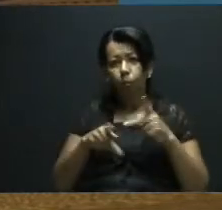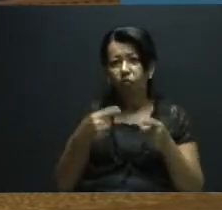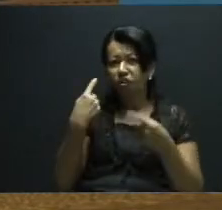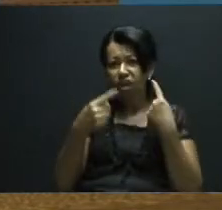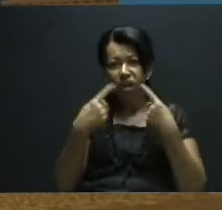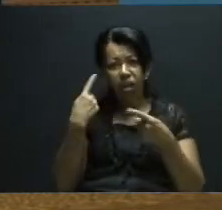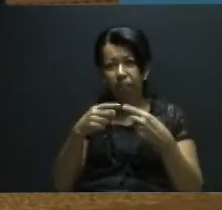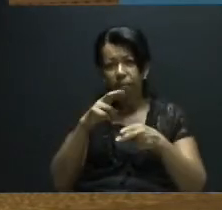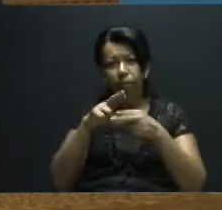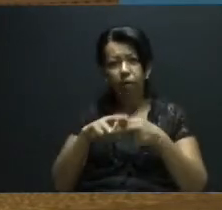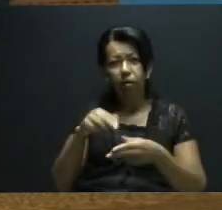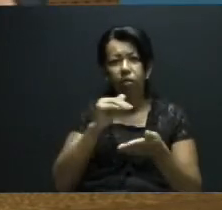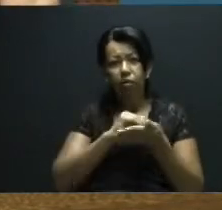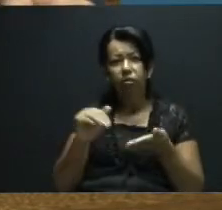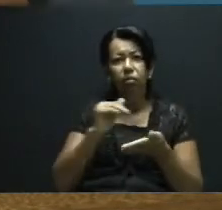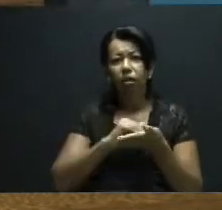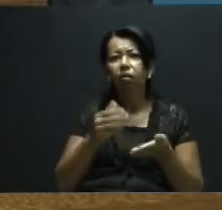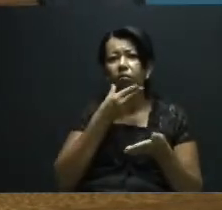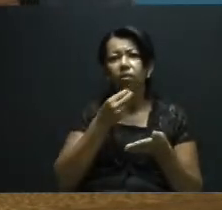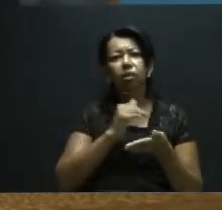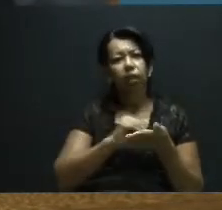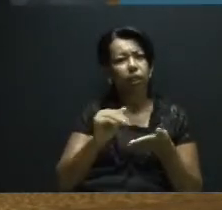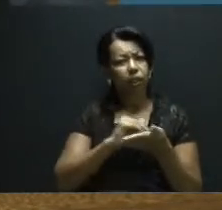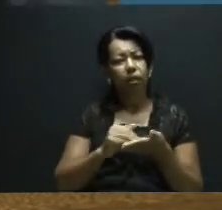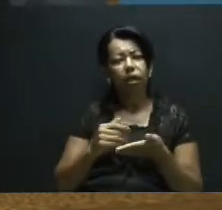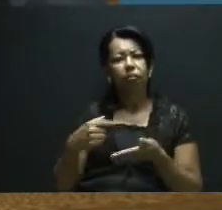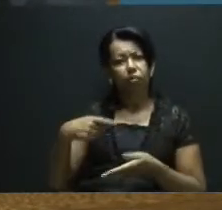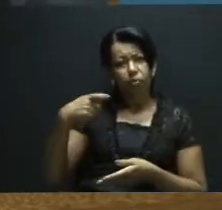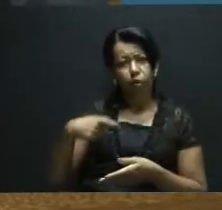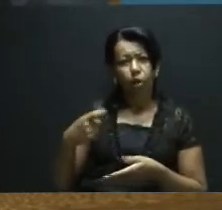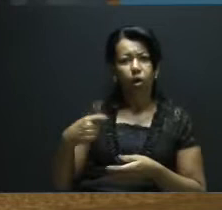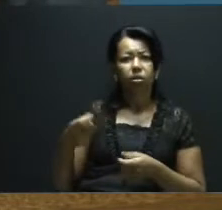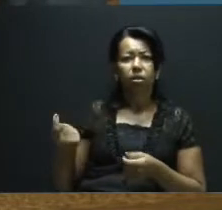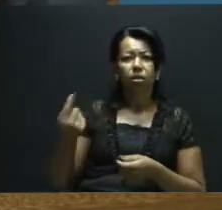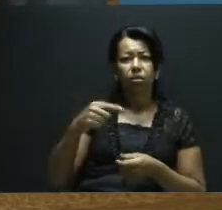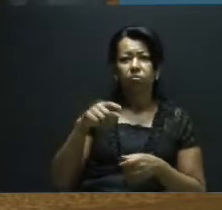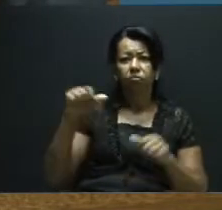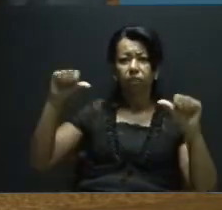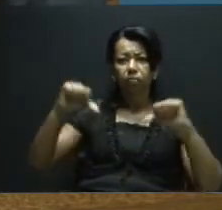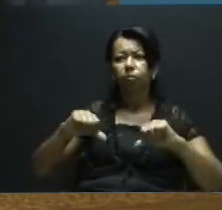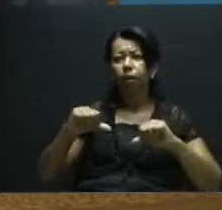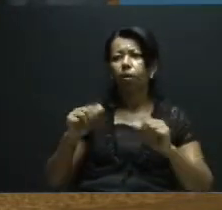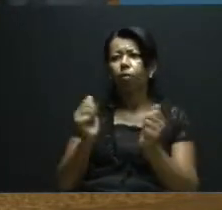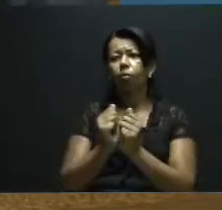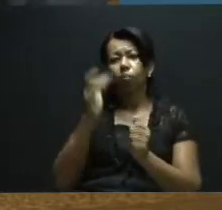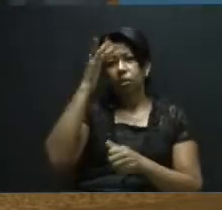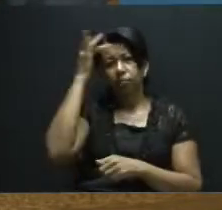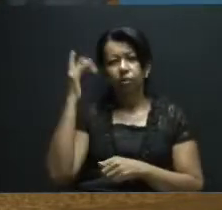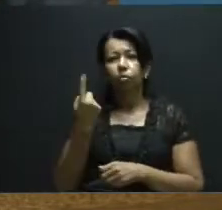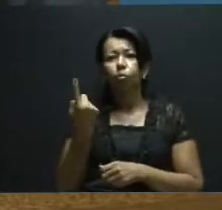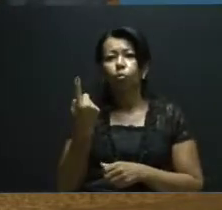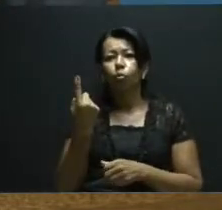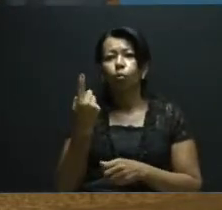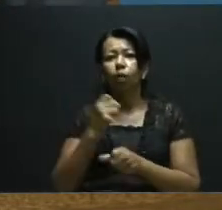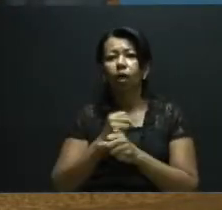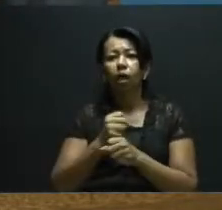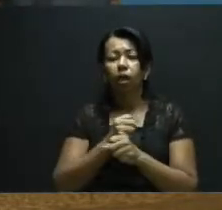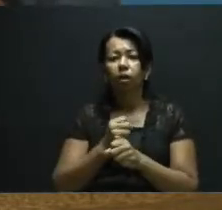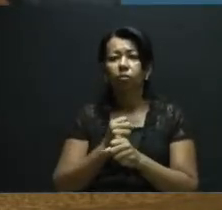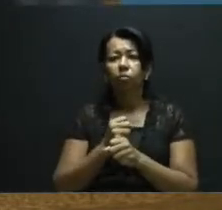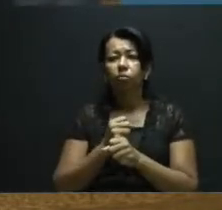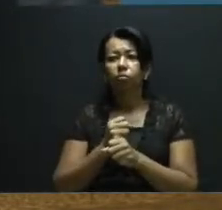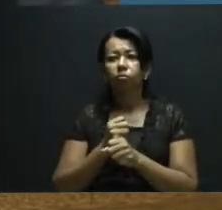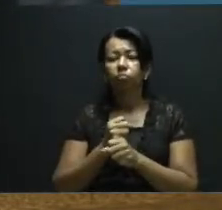secretário a gente fica em maus lençóis comunismo então um ano que vise em um ano é três